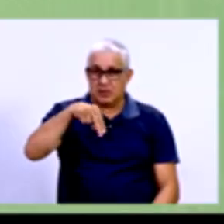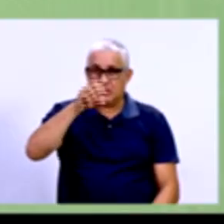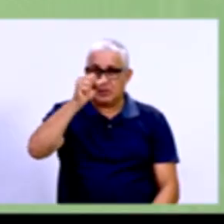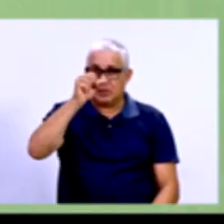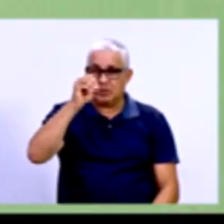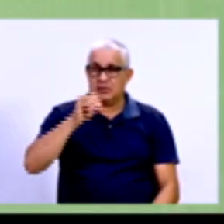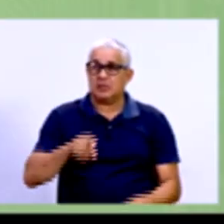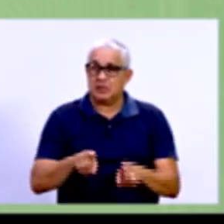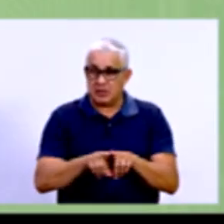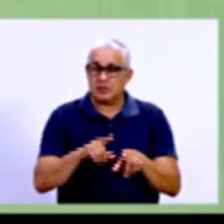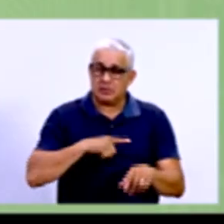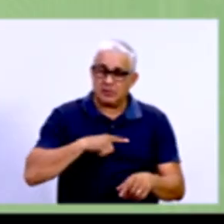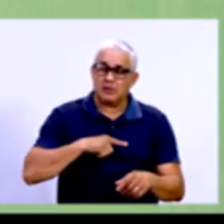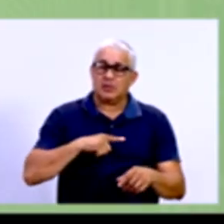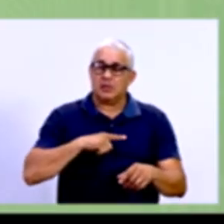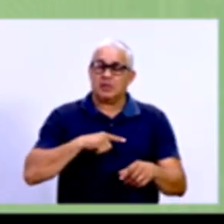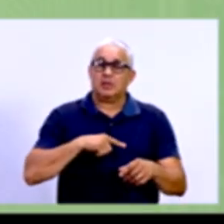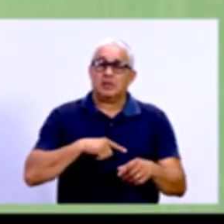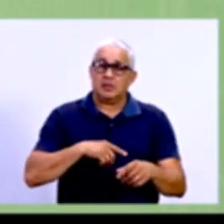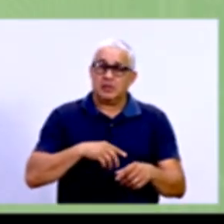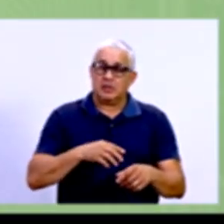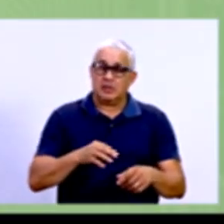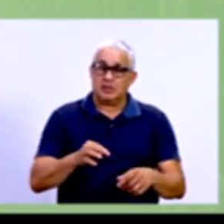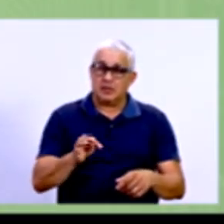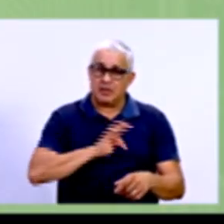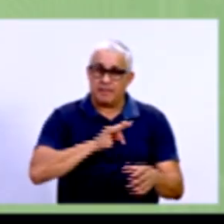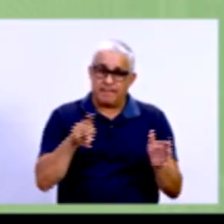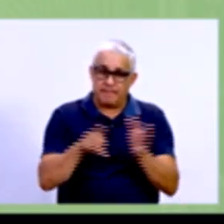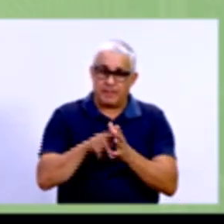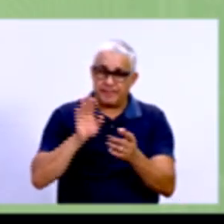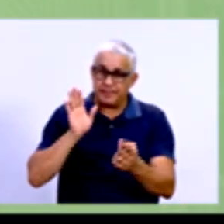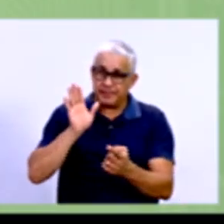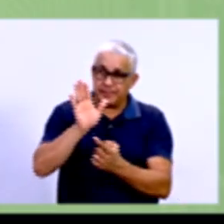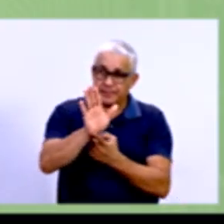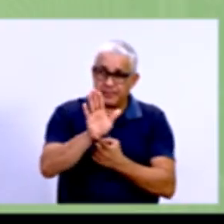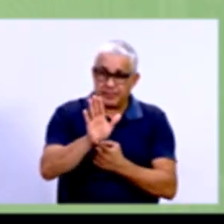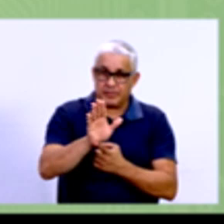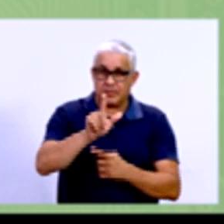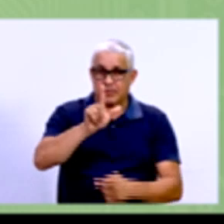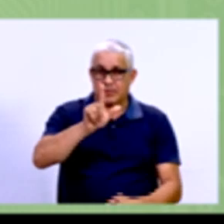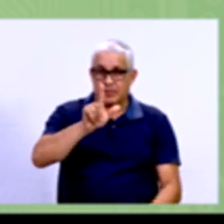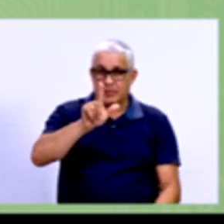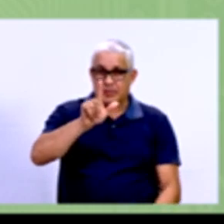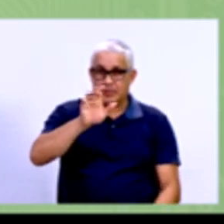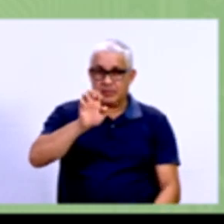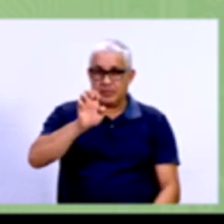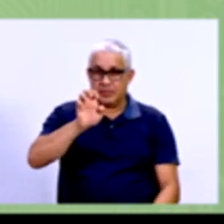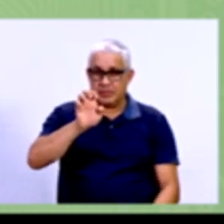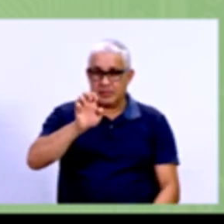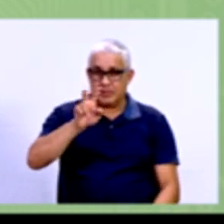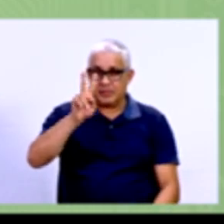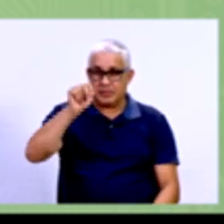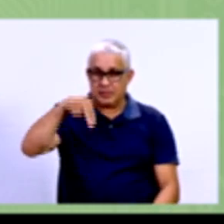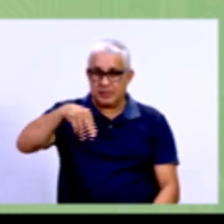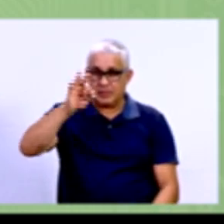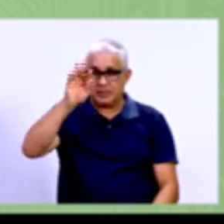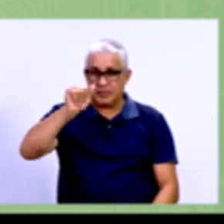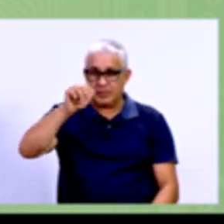Aí a gente tem as técnicas de amostragem, tá? A gente tem levantamentos e amostras, que seriam